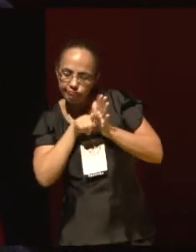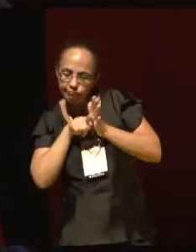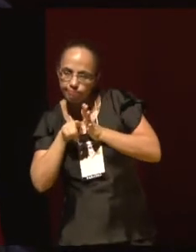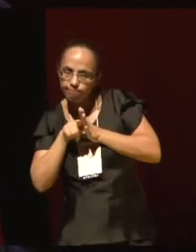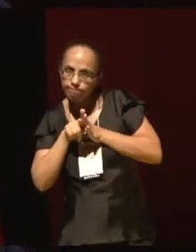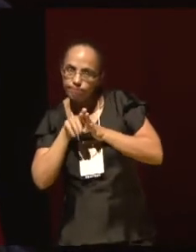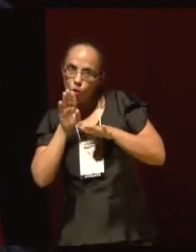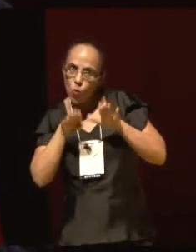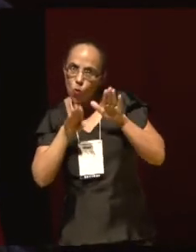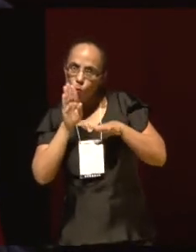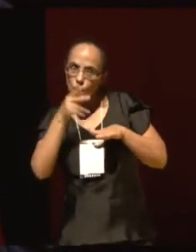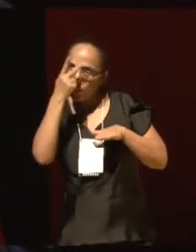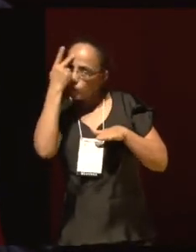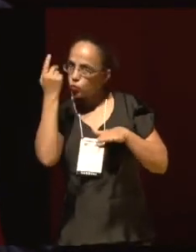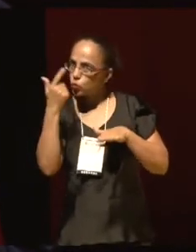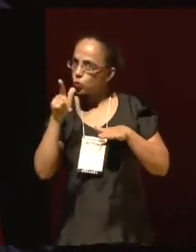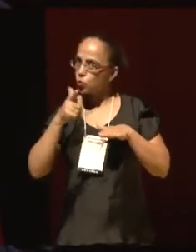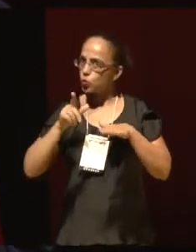atingidas pelo Alzheimer,